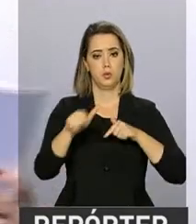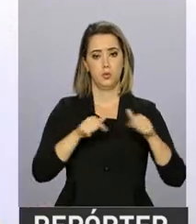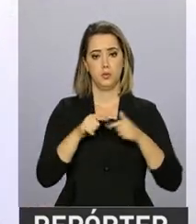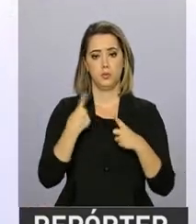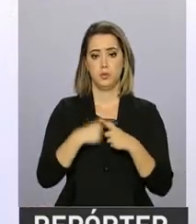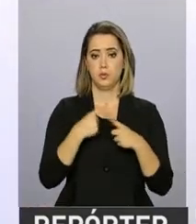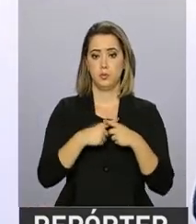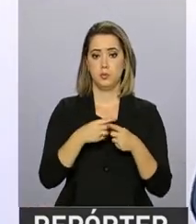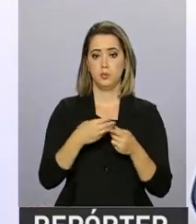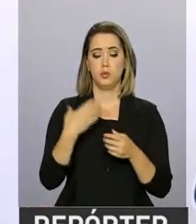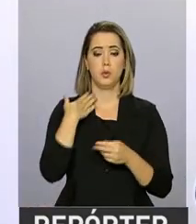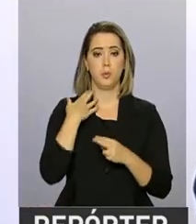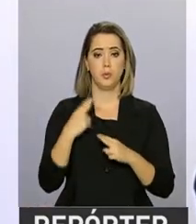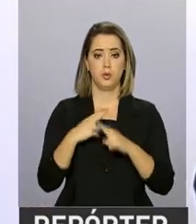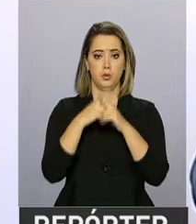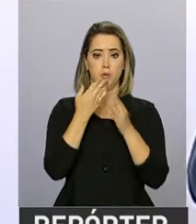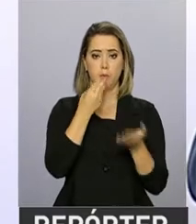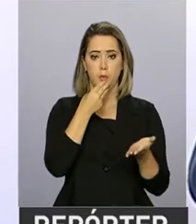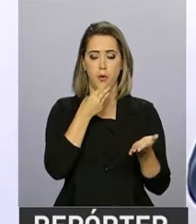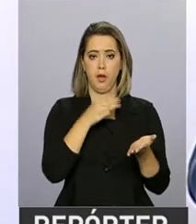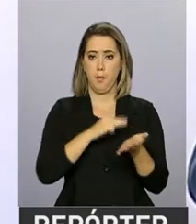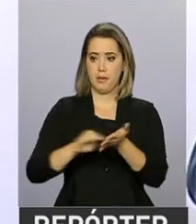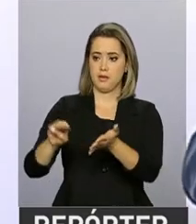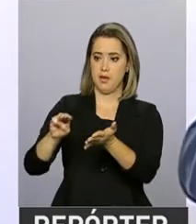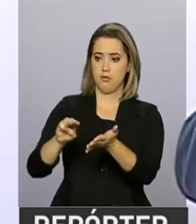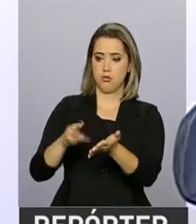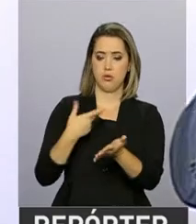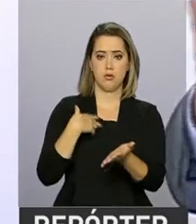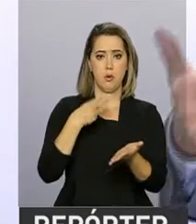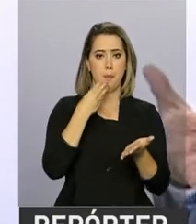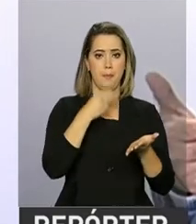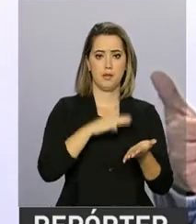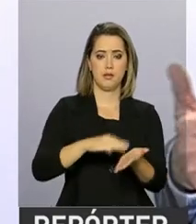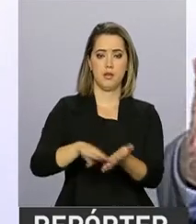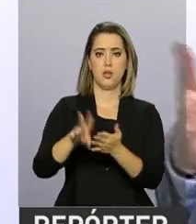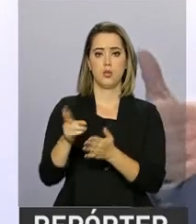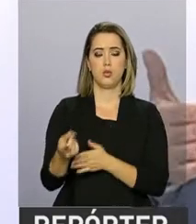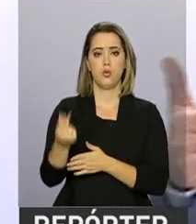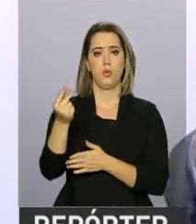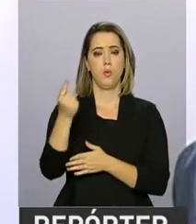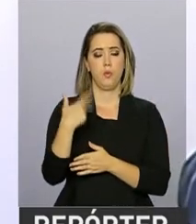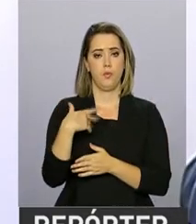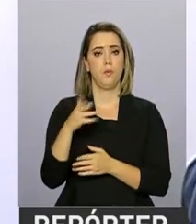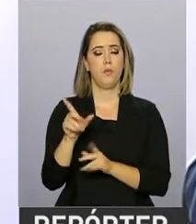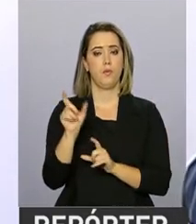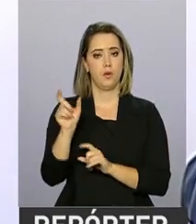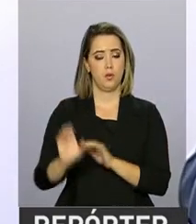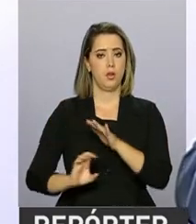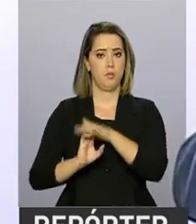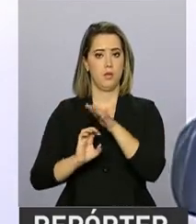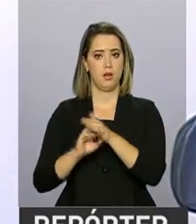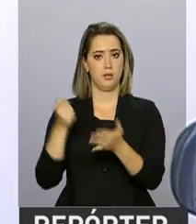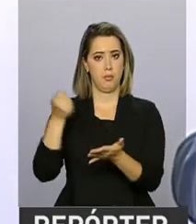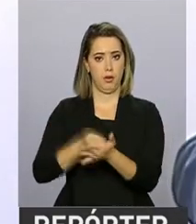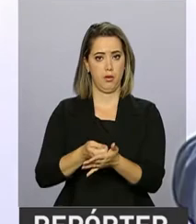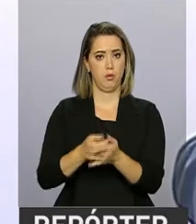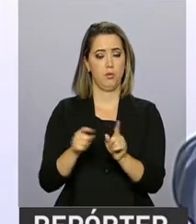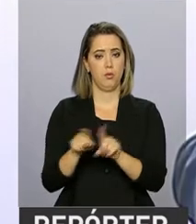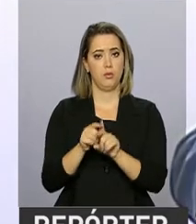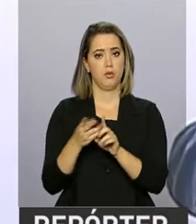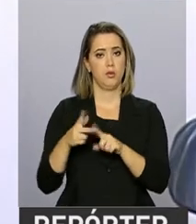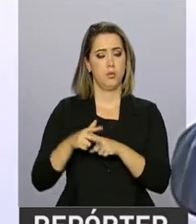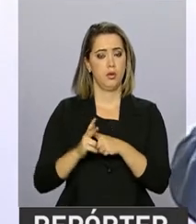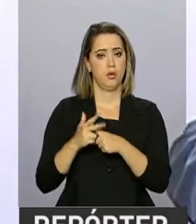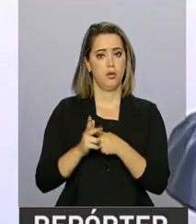caixa encaminha mensalmente ao trabalhador o depósito feito pelo empregador a correção